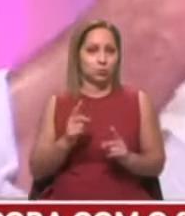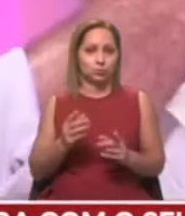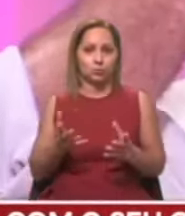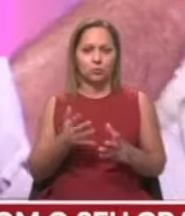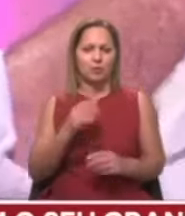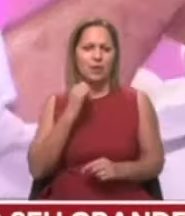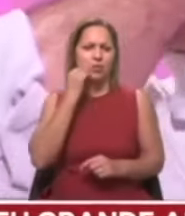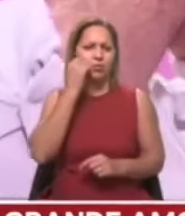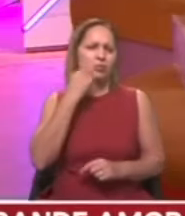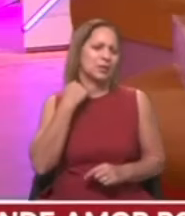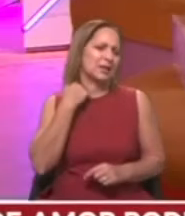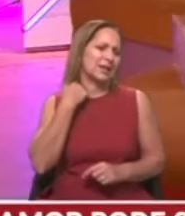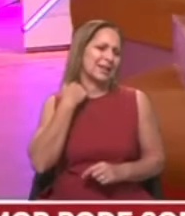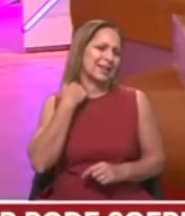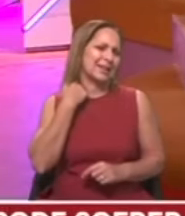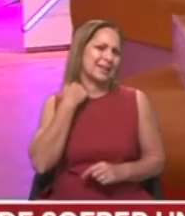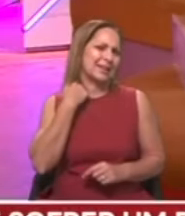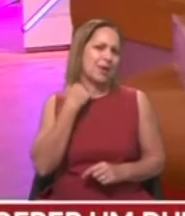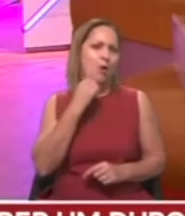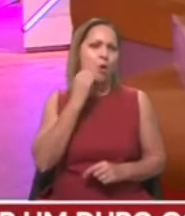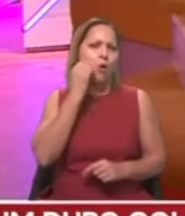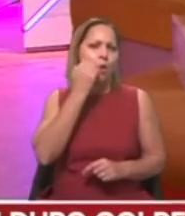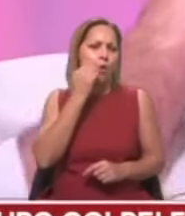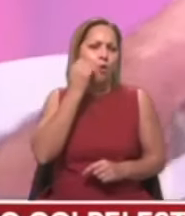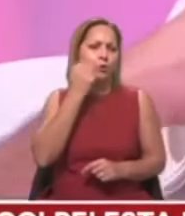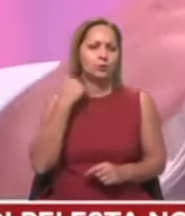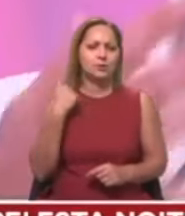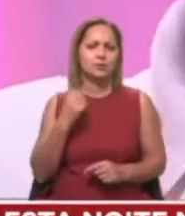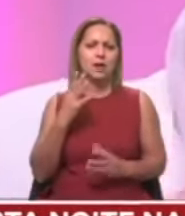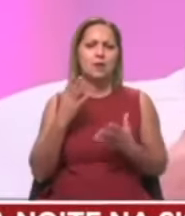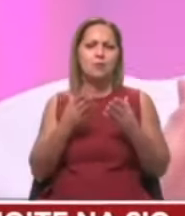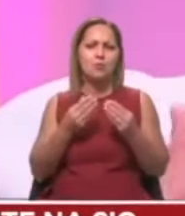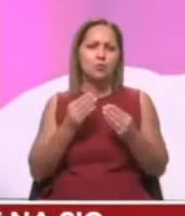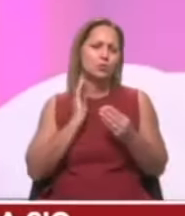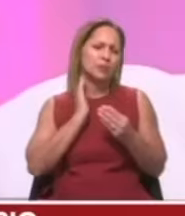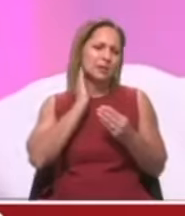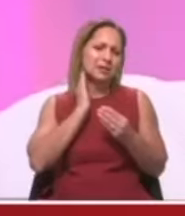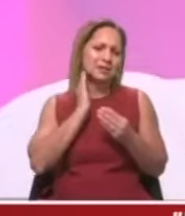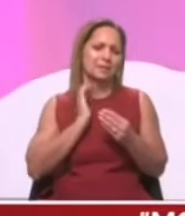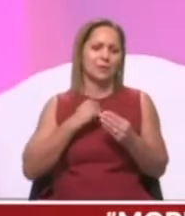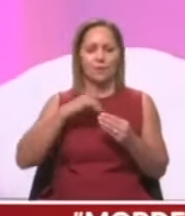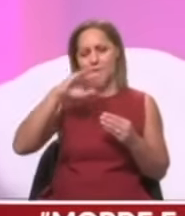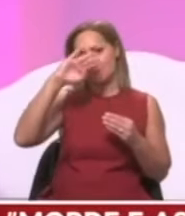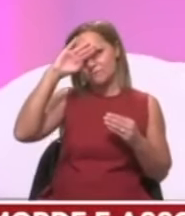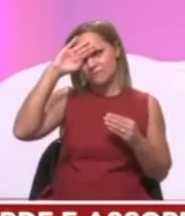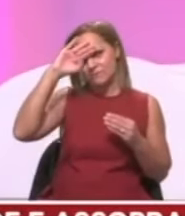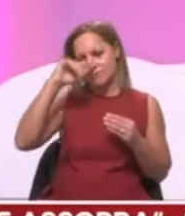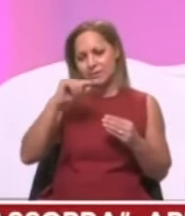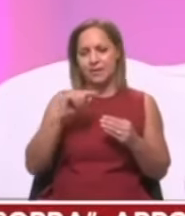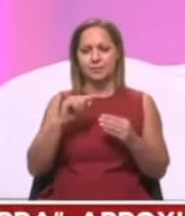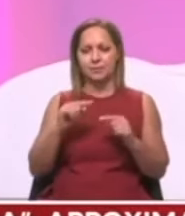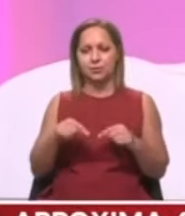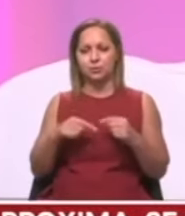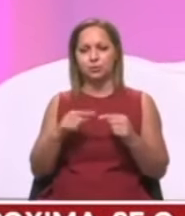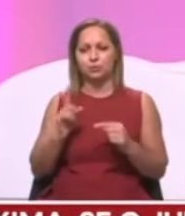uma dor aqui nestes músculos aqui de cima, na musculatura aqui do pescoço e tal, comecei a fazer febre. Às tantas começámos a